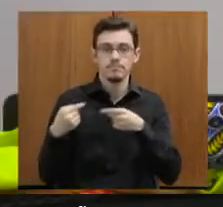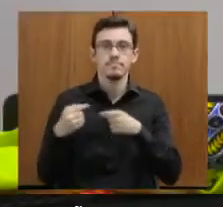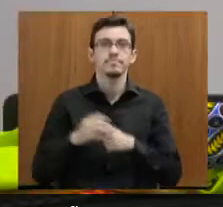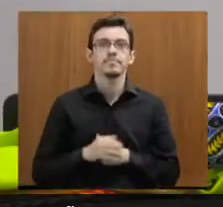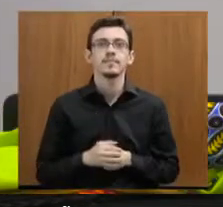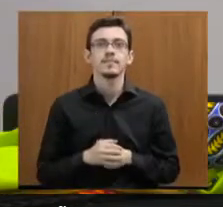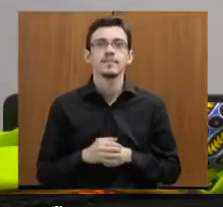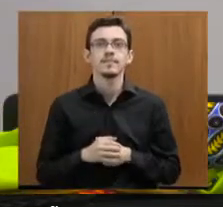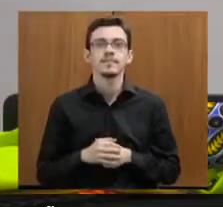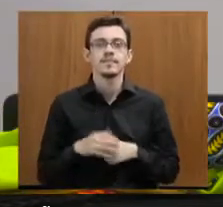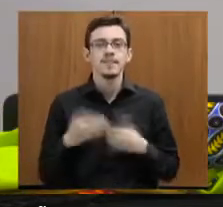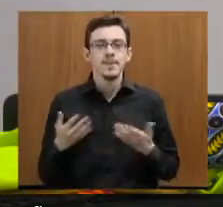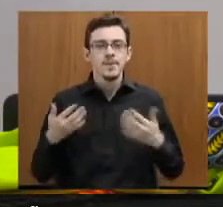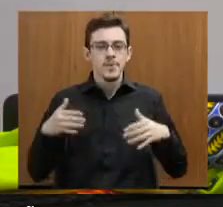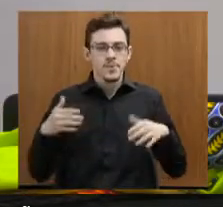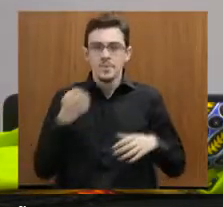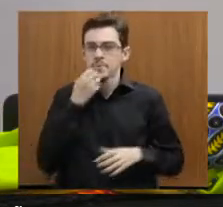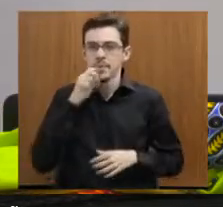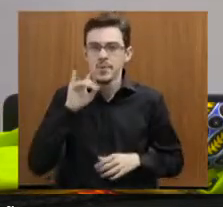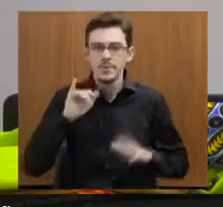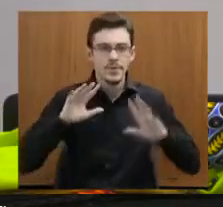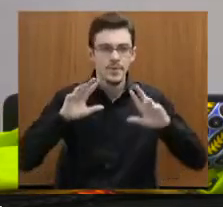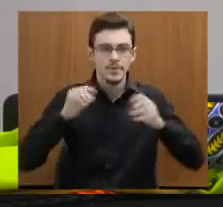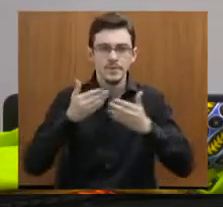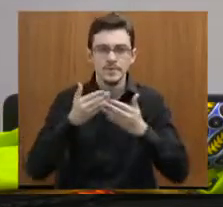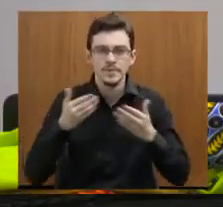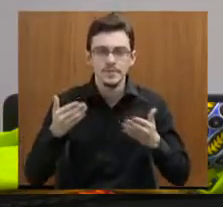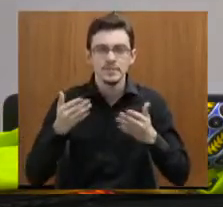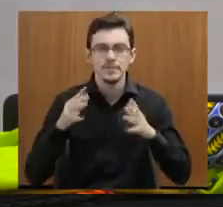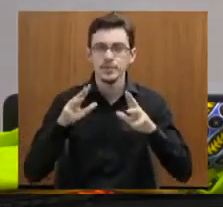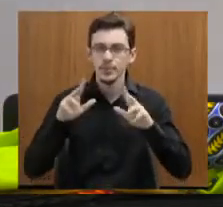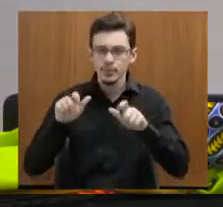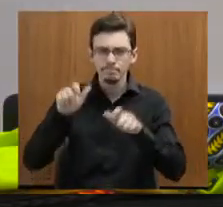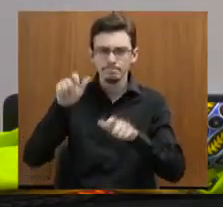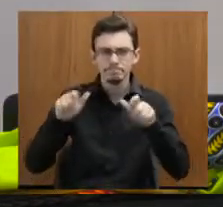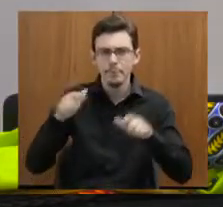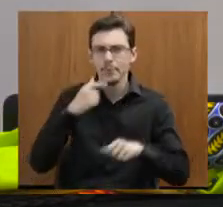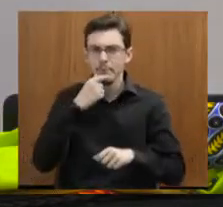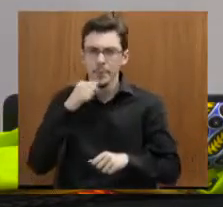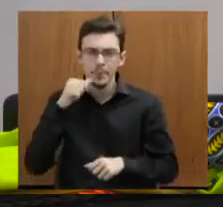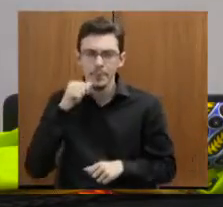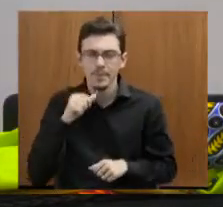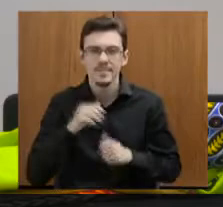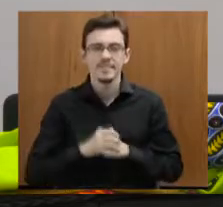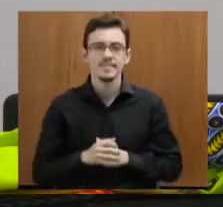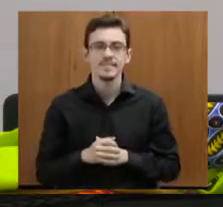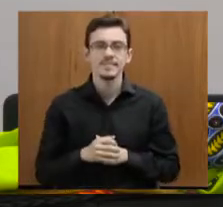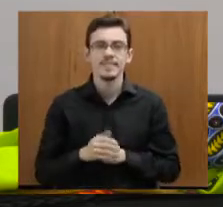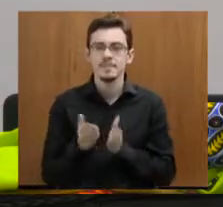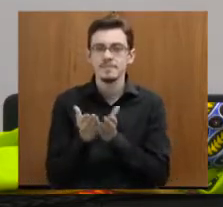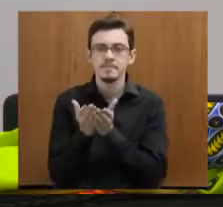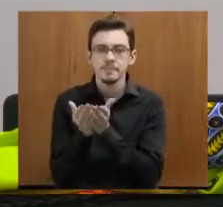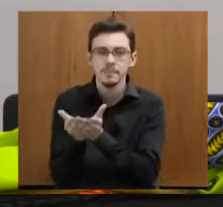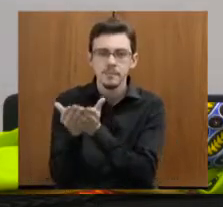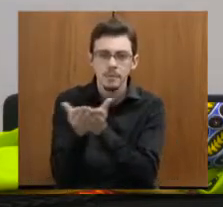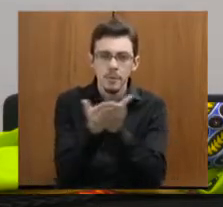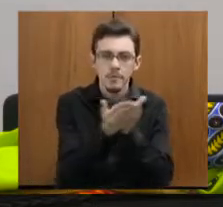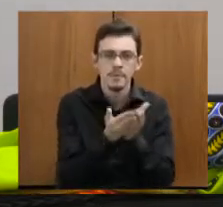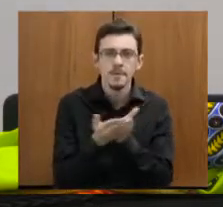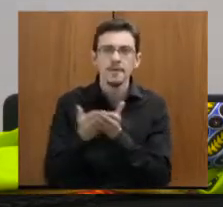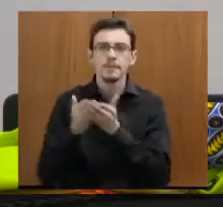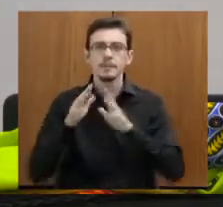bem Bom dia a todos a todos a todos peço a bênção a todos os